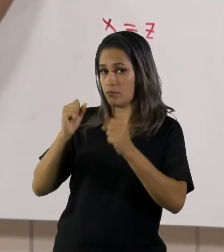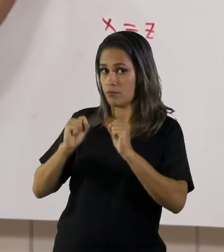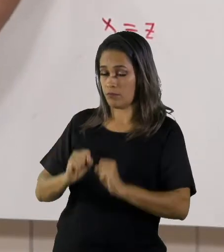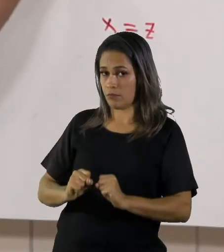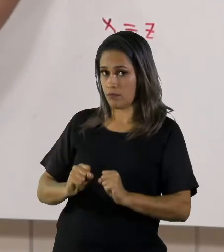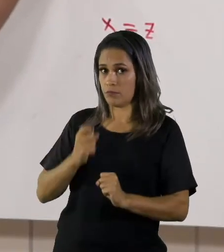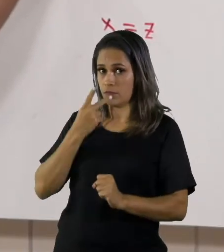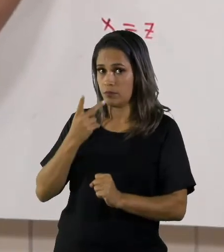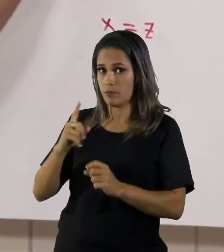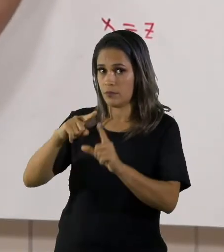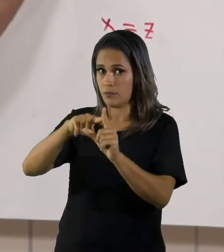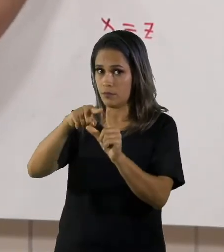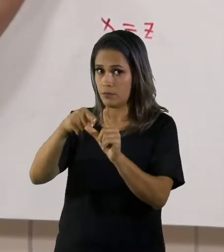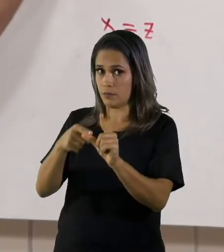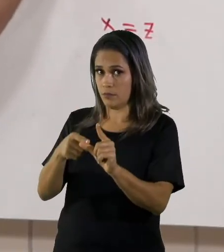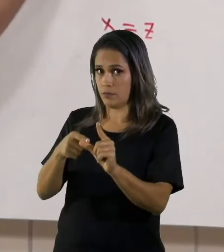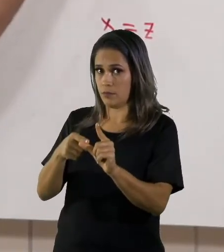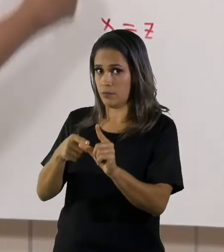aqui